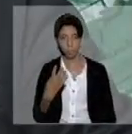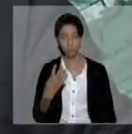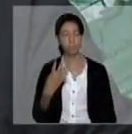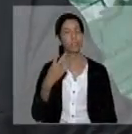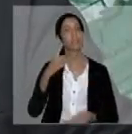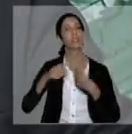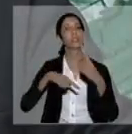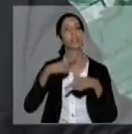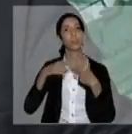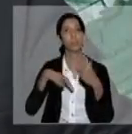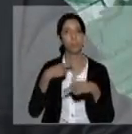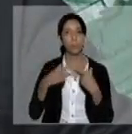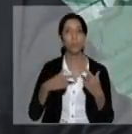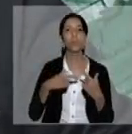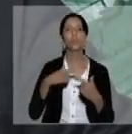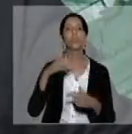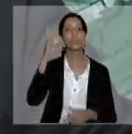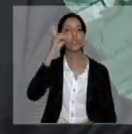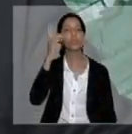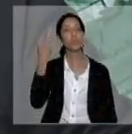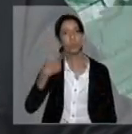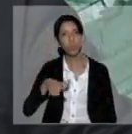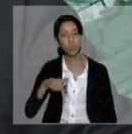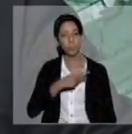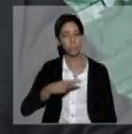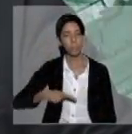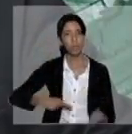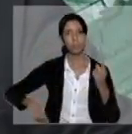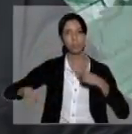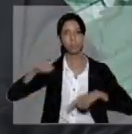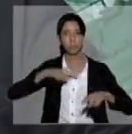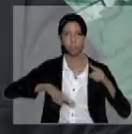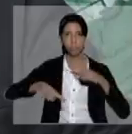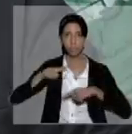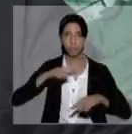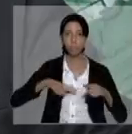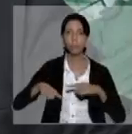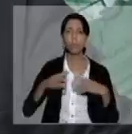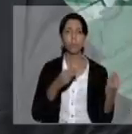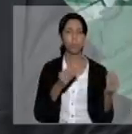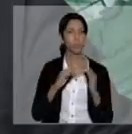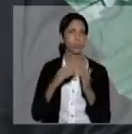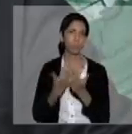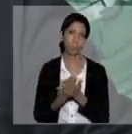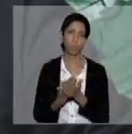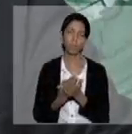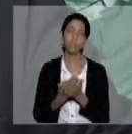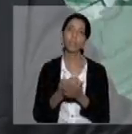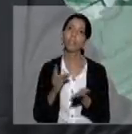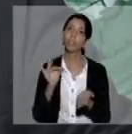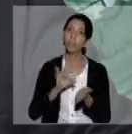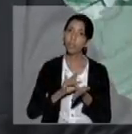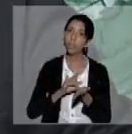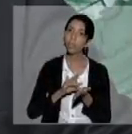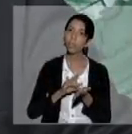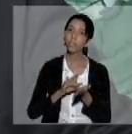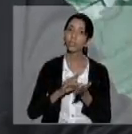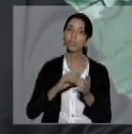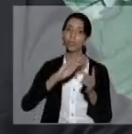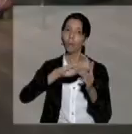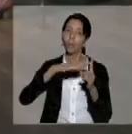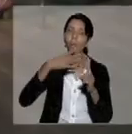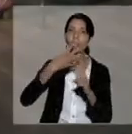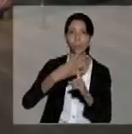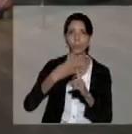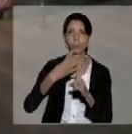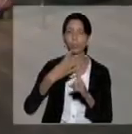2014, depois, com o segundo mandato da Dilma, quase quadruplicou o número de escolas. Na verdade, multiplicou por